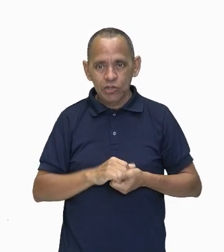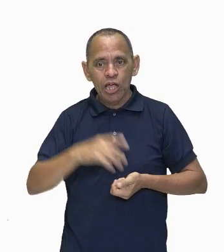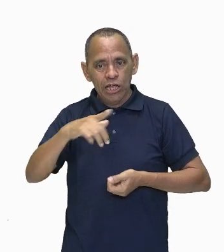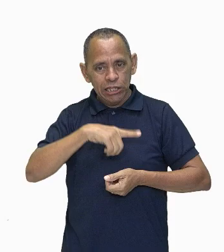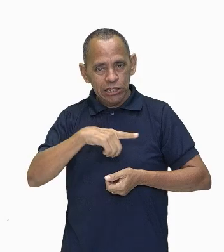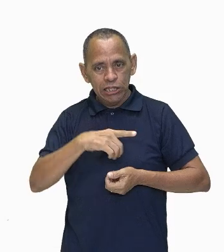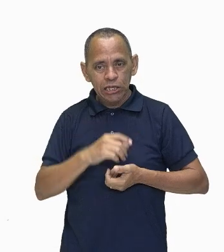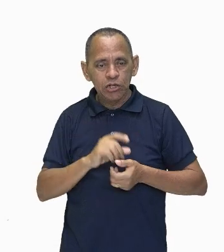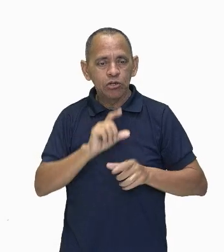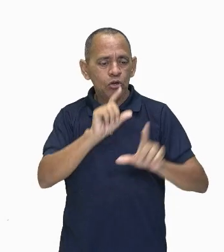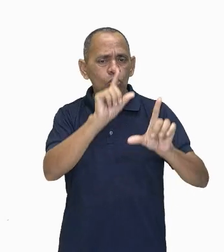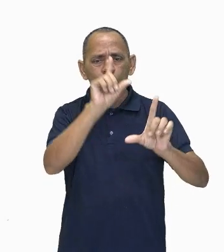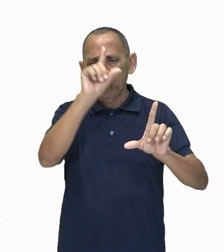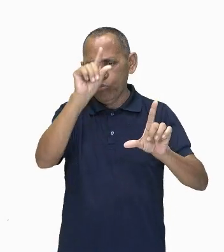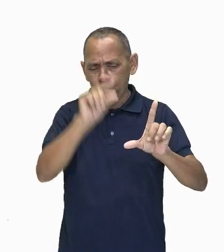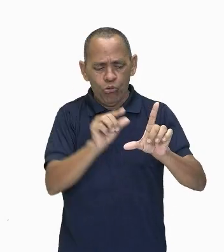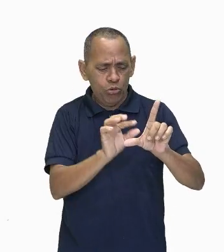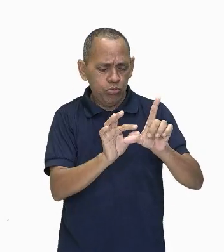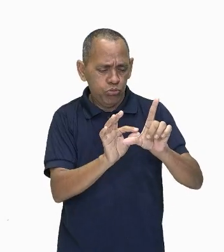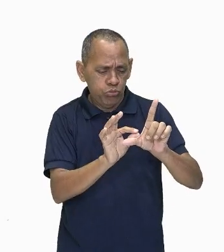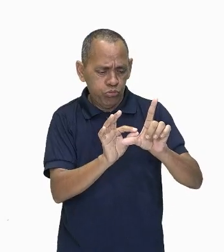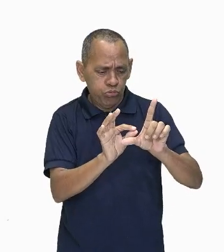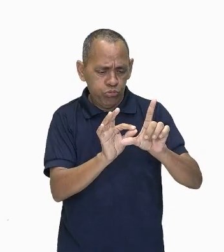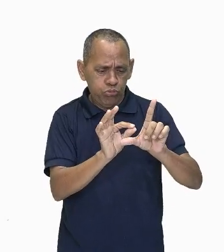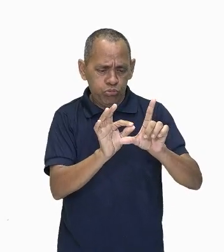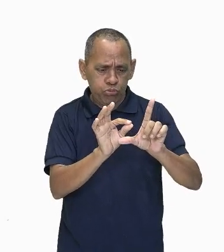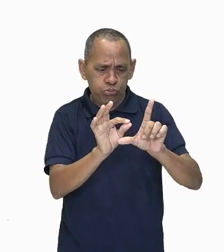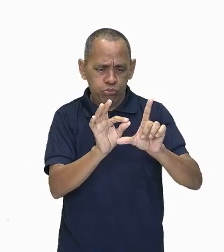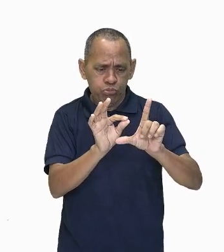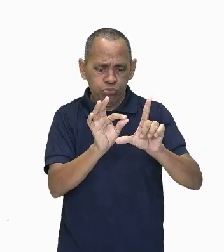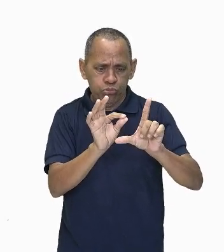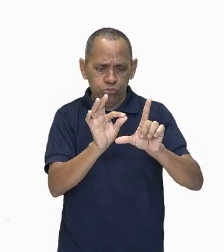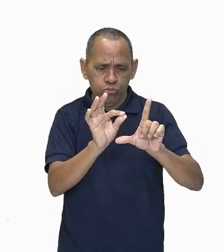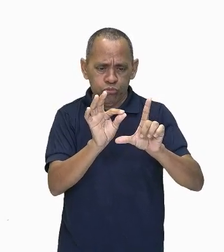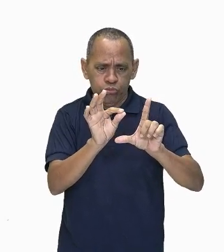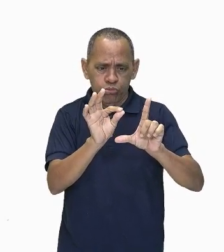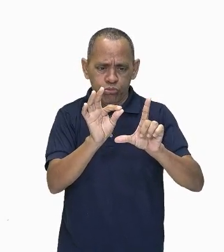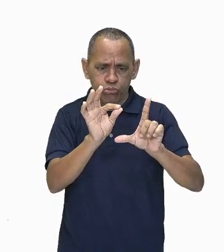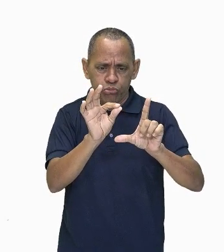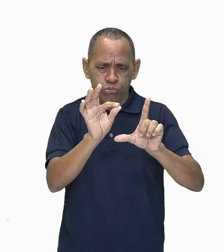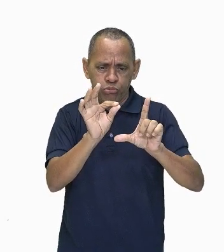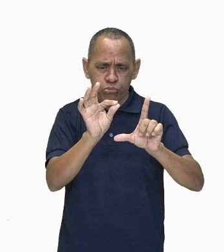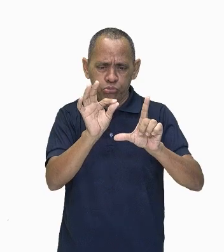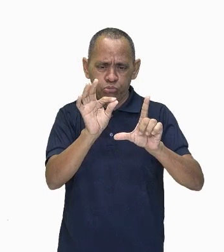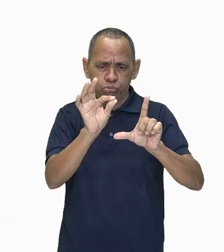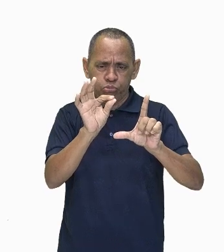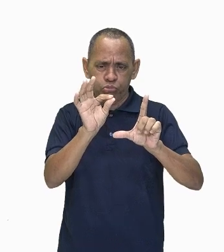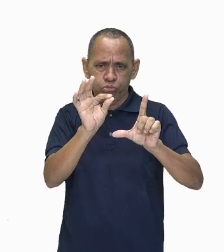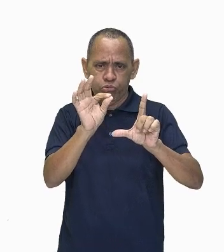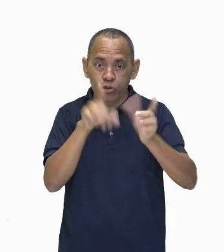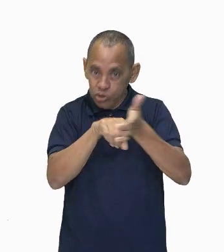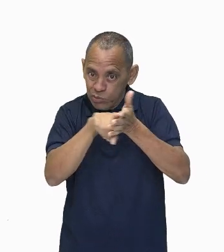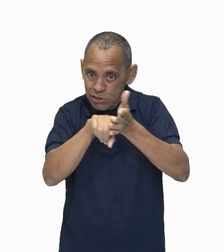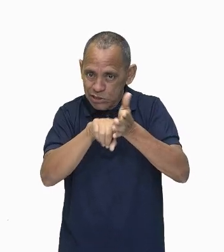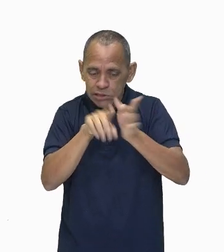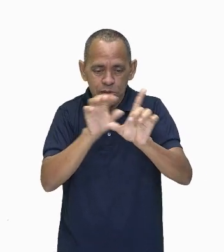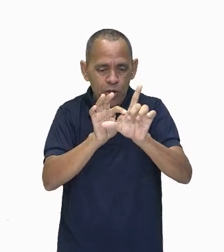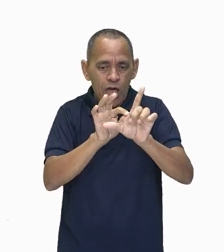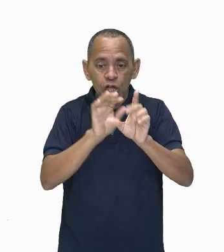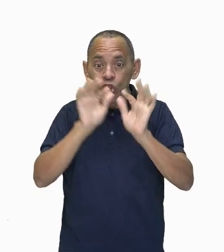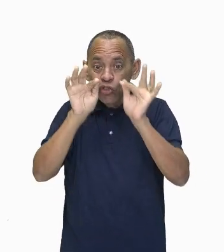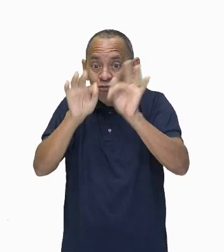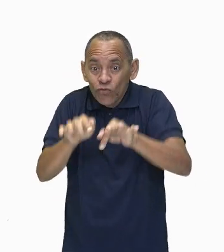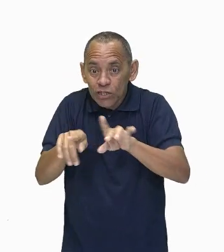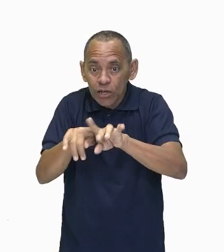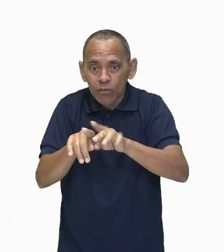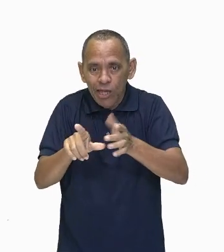com pouca preferência, né? E aí ele foi crescendo ao longo das eleições e lá no final, na